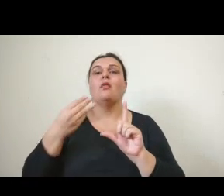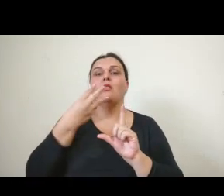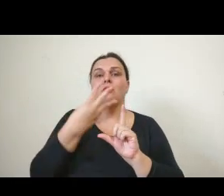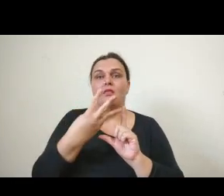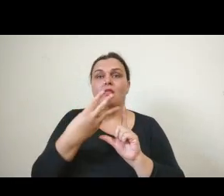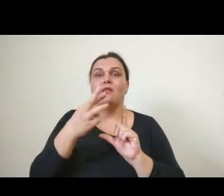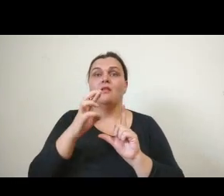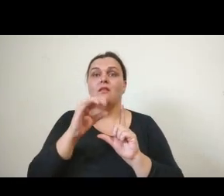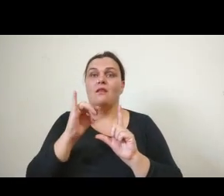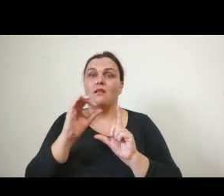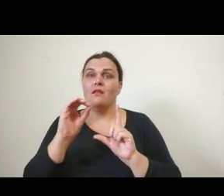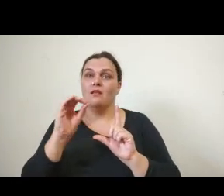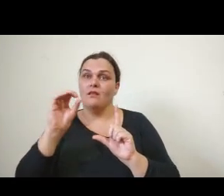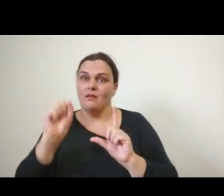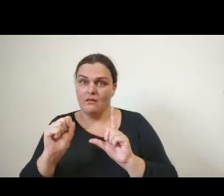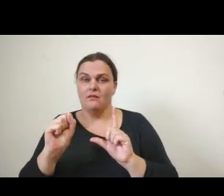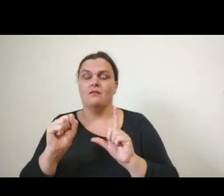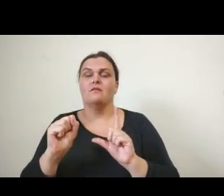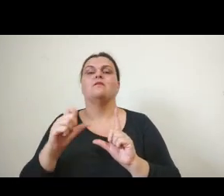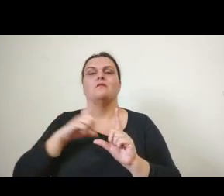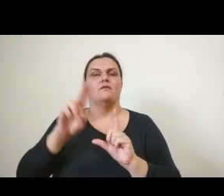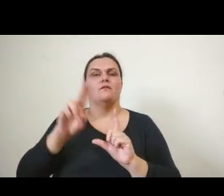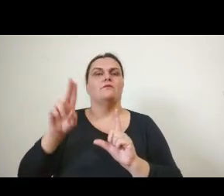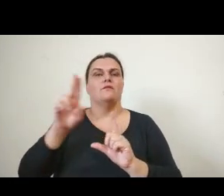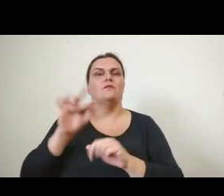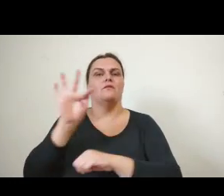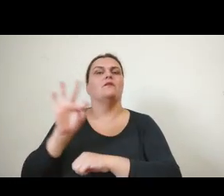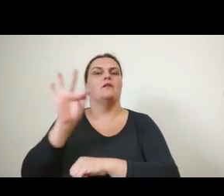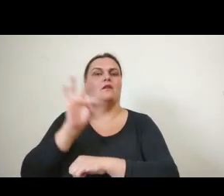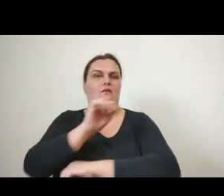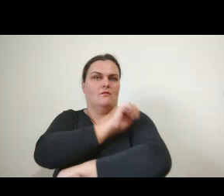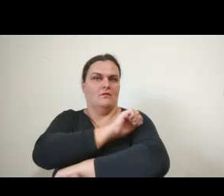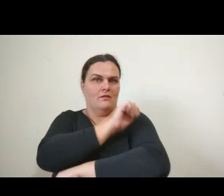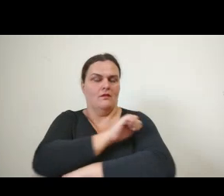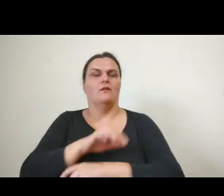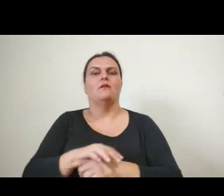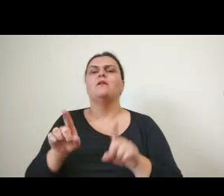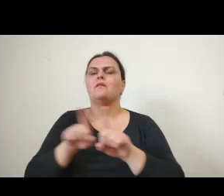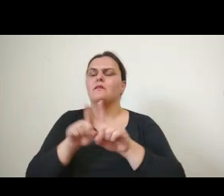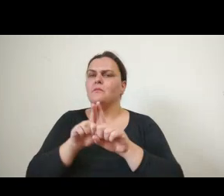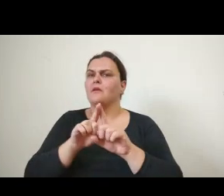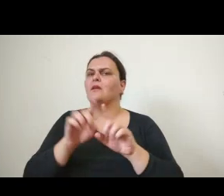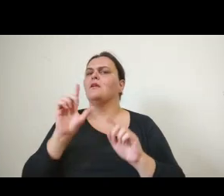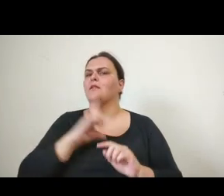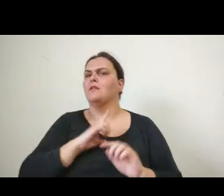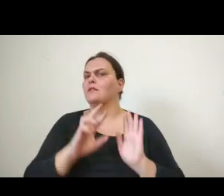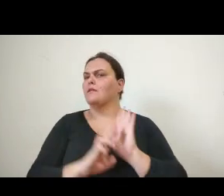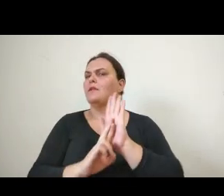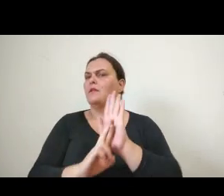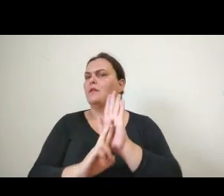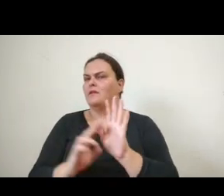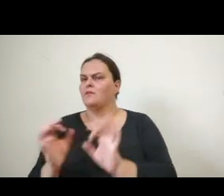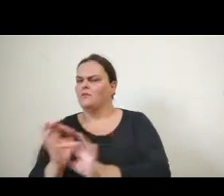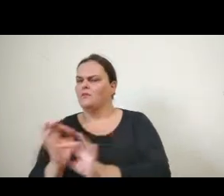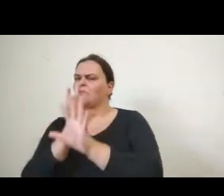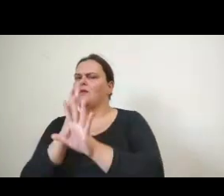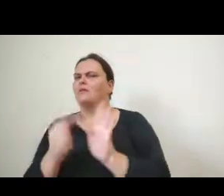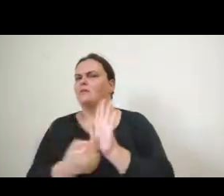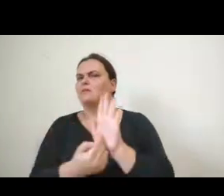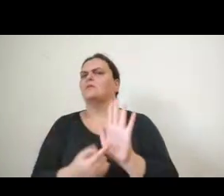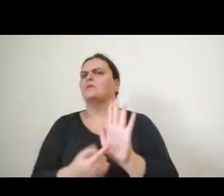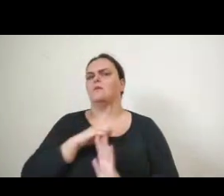Rio de Janeiro. Também coloquei algumas referências ao final da apresentação, para caso vocês queiram